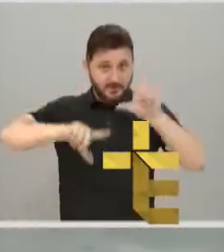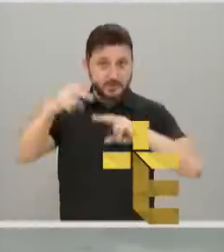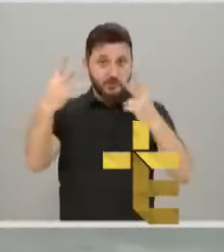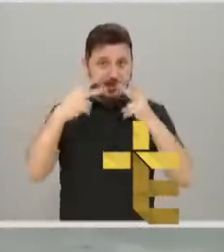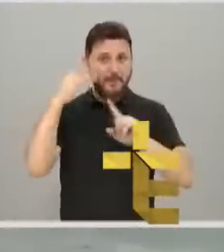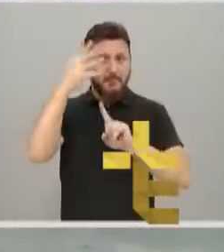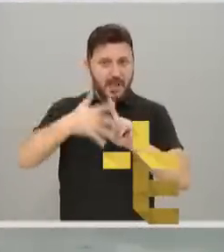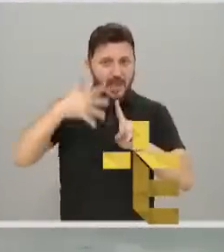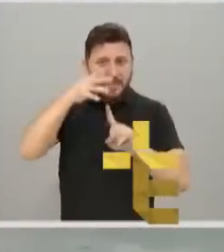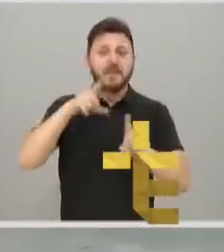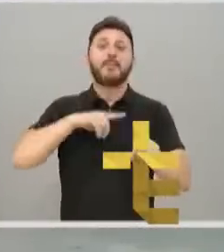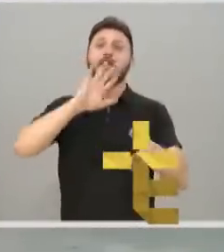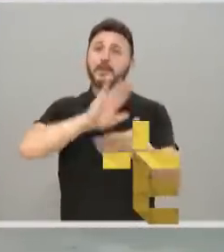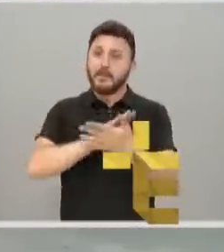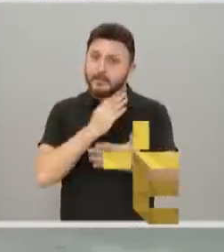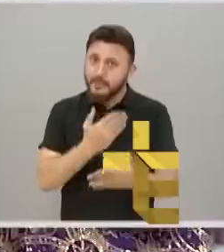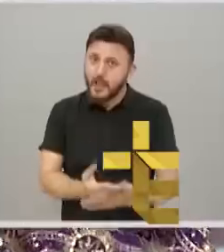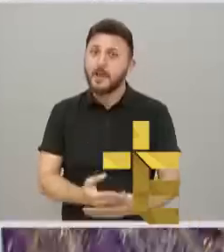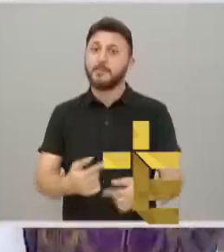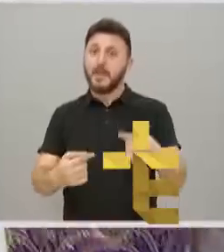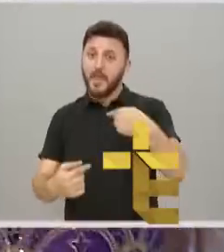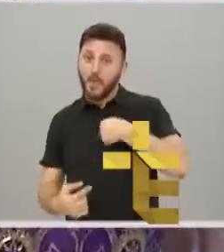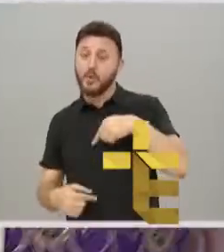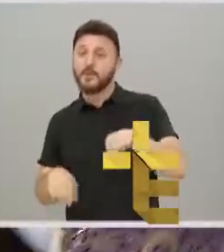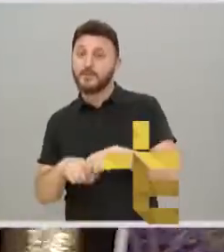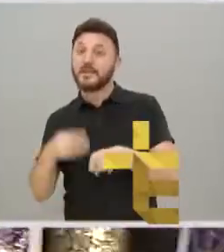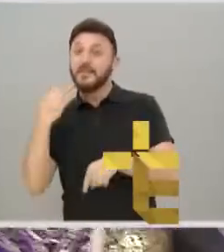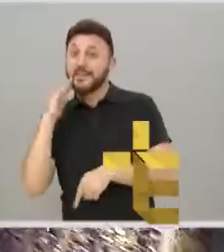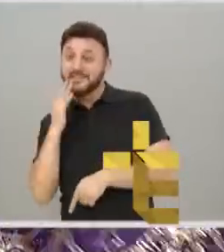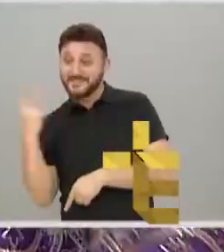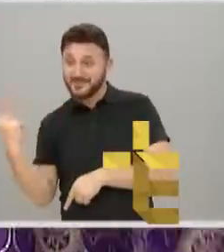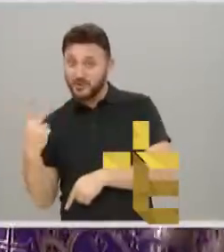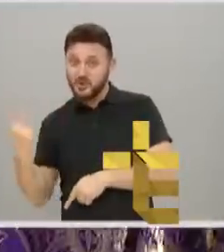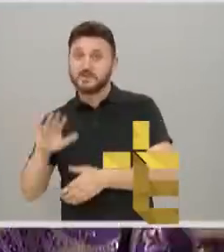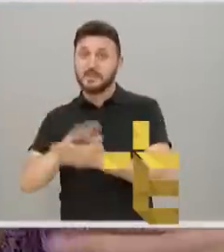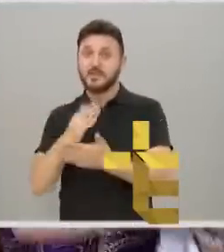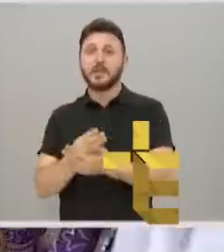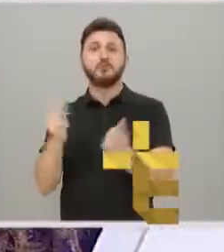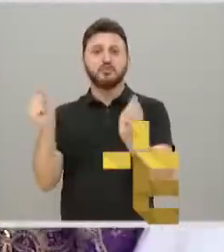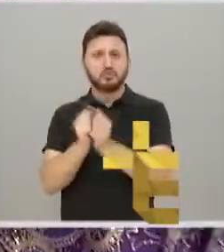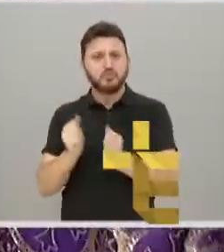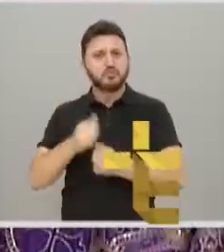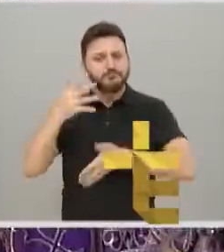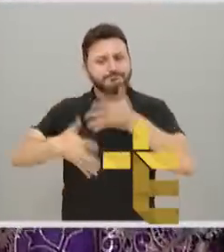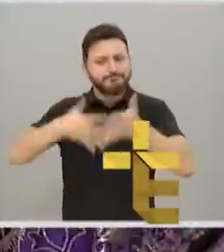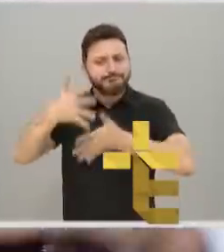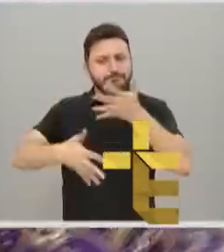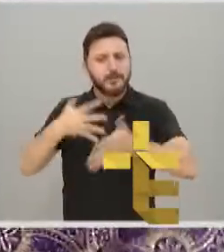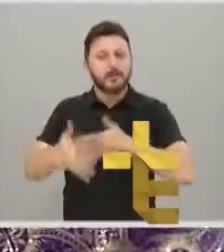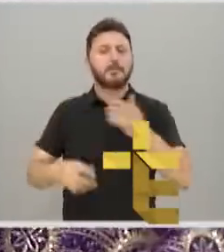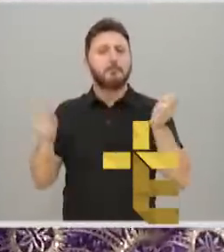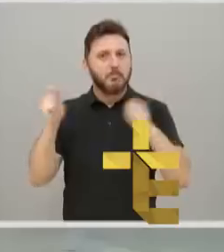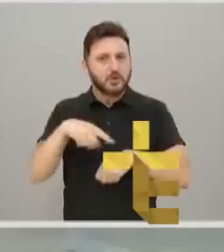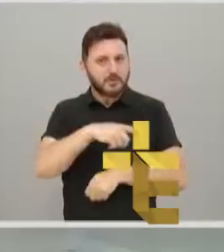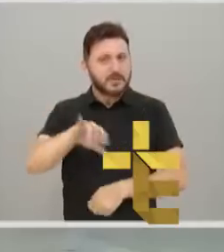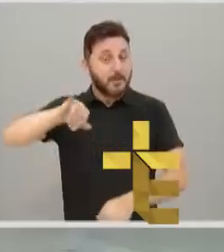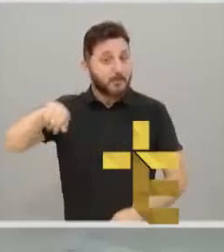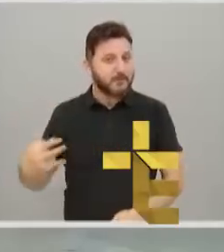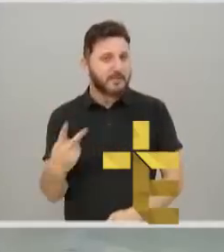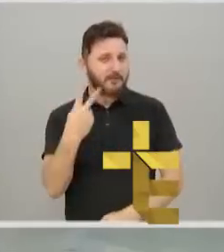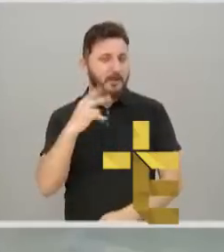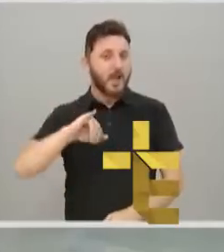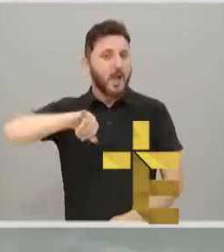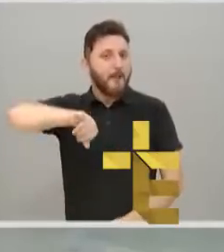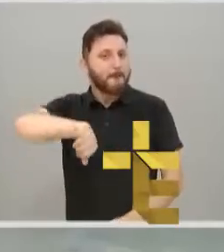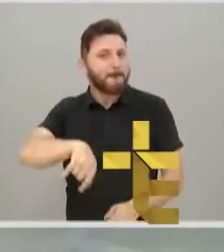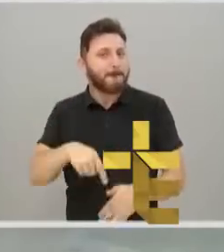palestra, então hoje eu tenho, agora tenho que me segurar, porque minha cabeça, quando chega esse evangelho, é